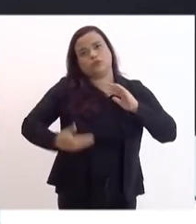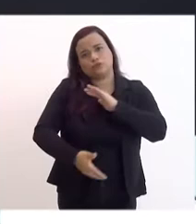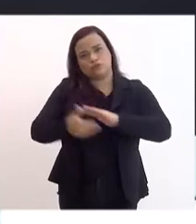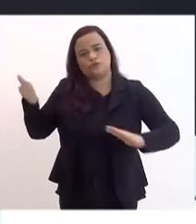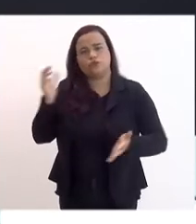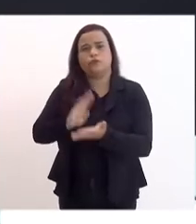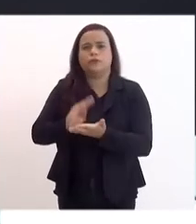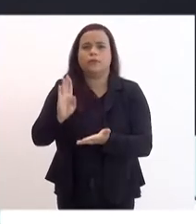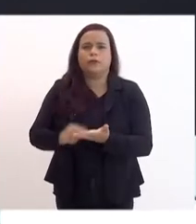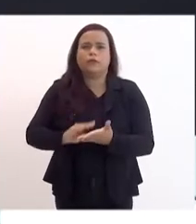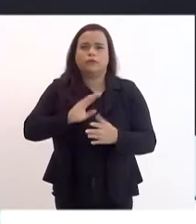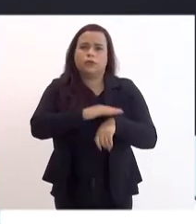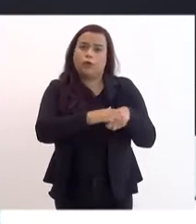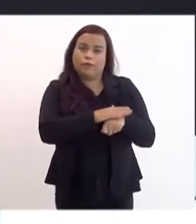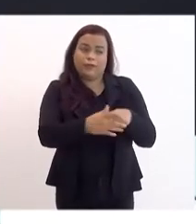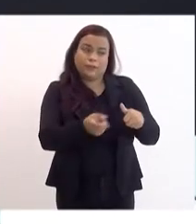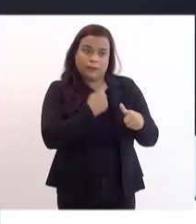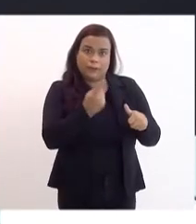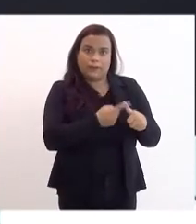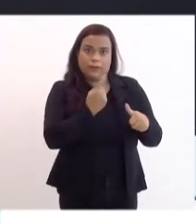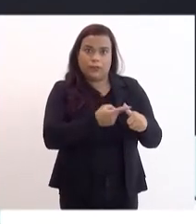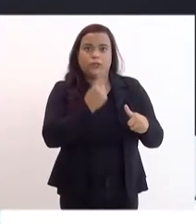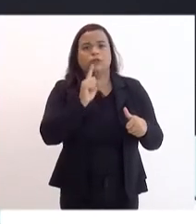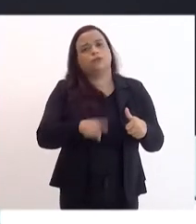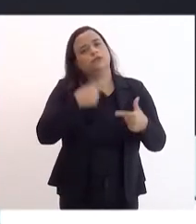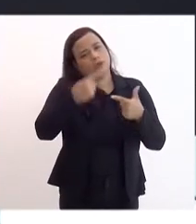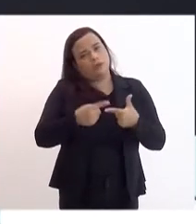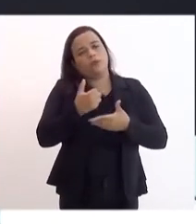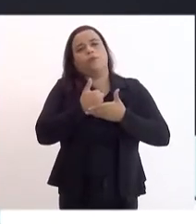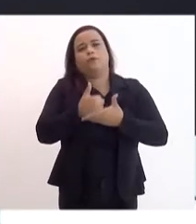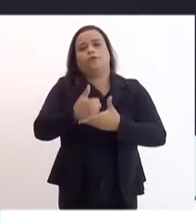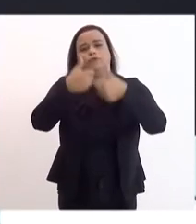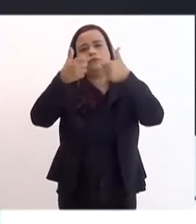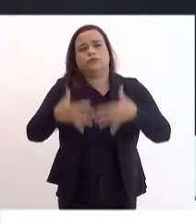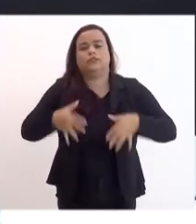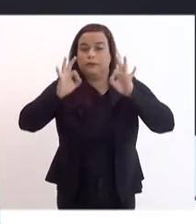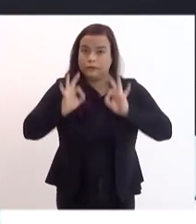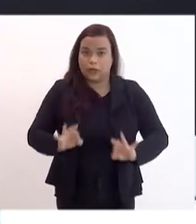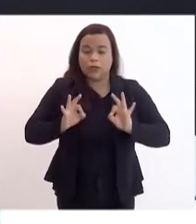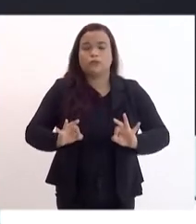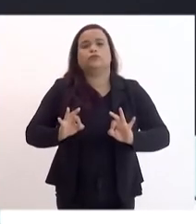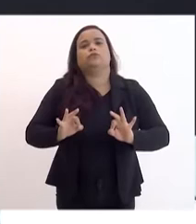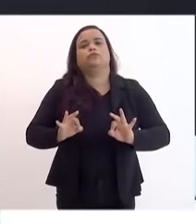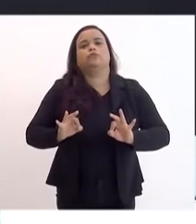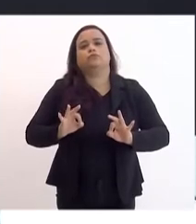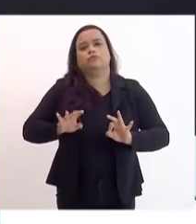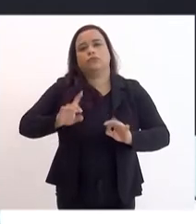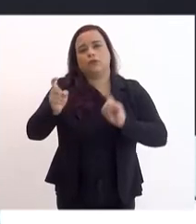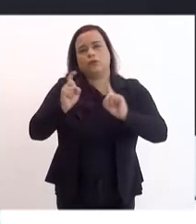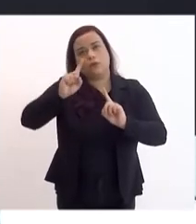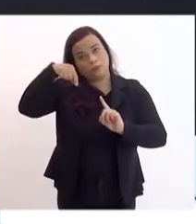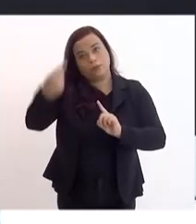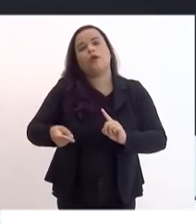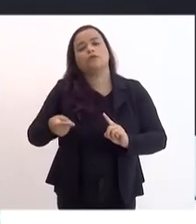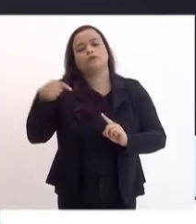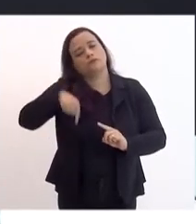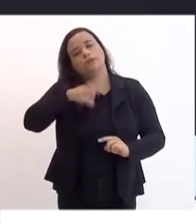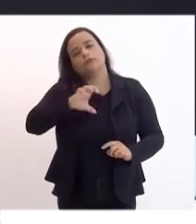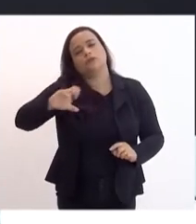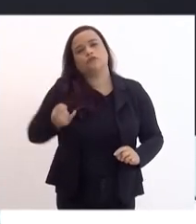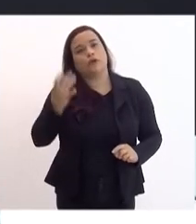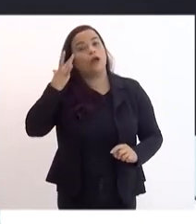pauta, faria essa conversa e traria uma posição na próxima reunião aqui a CCJ.